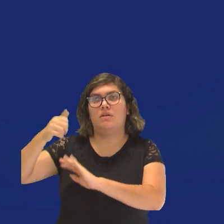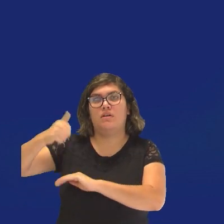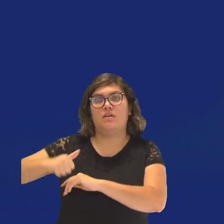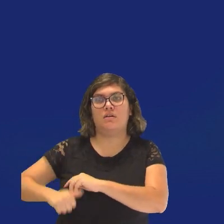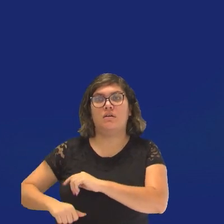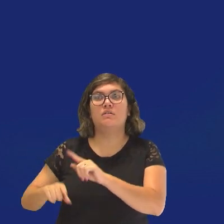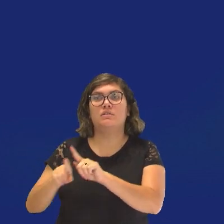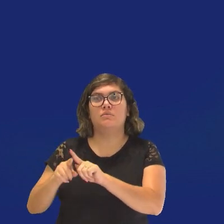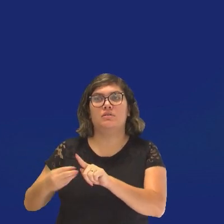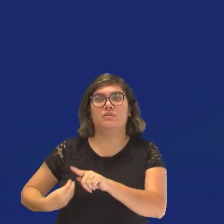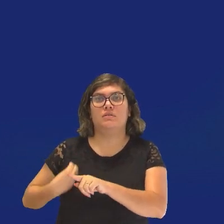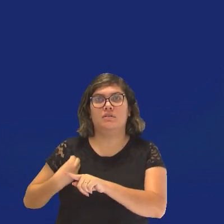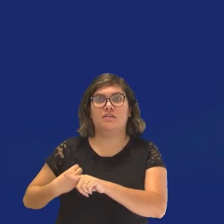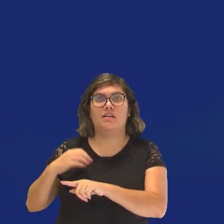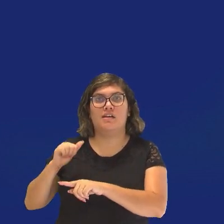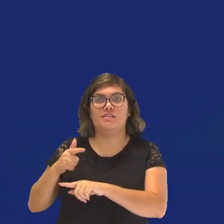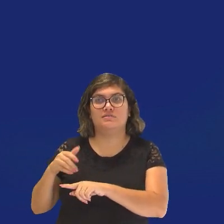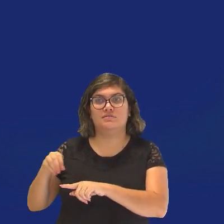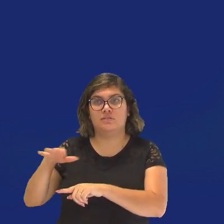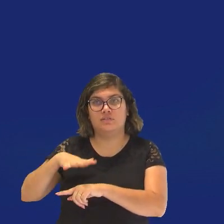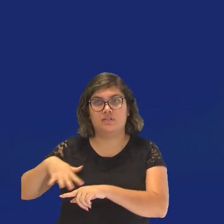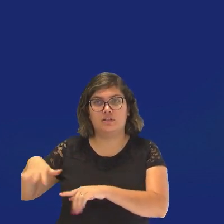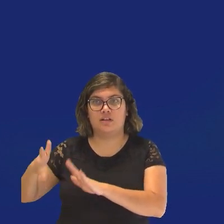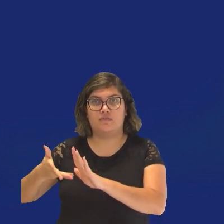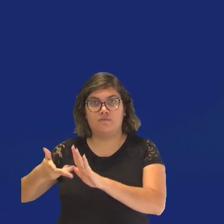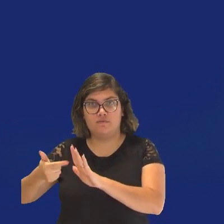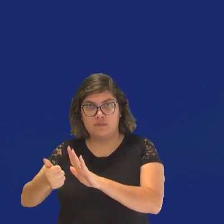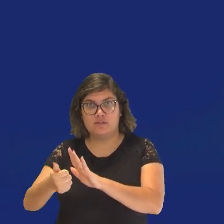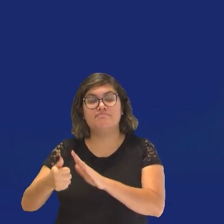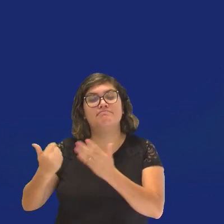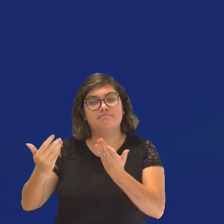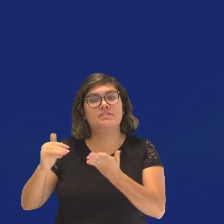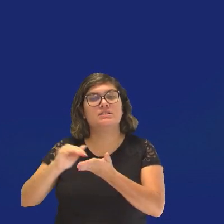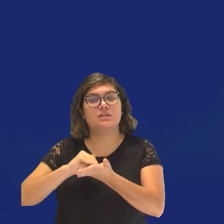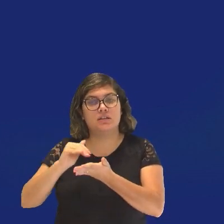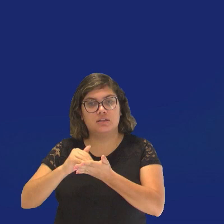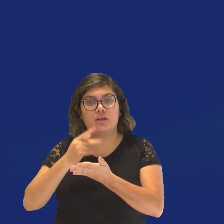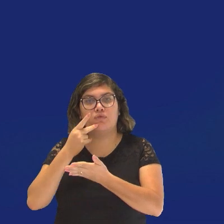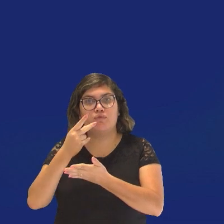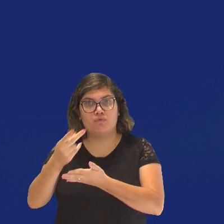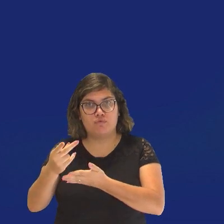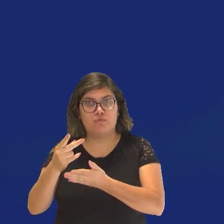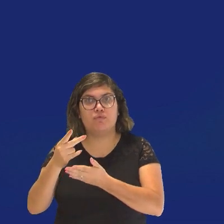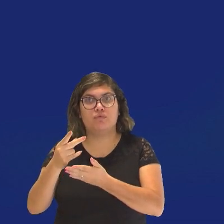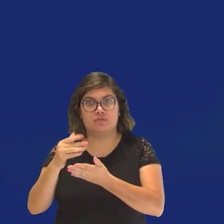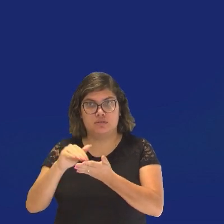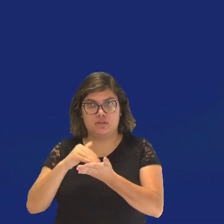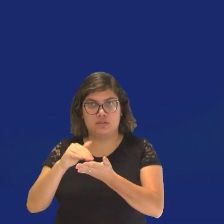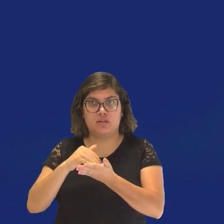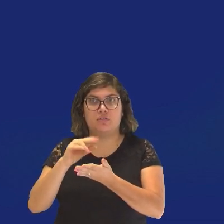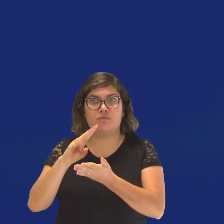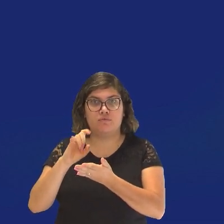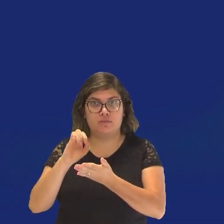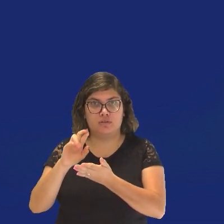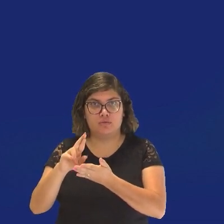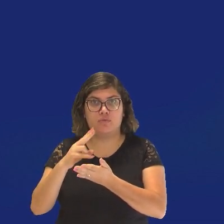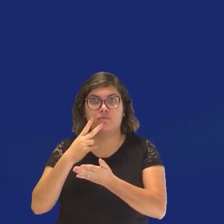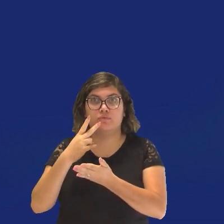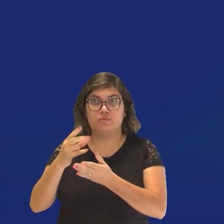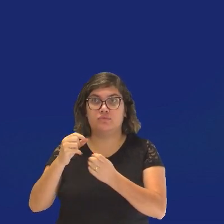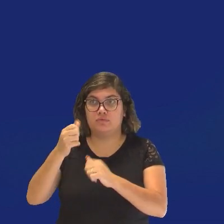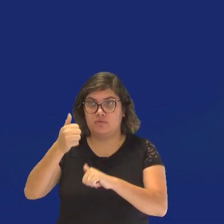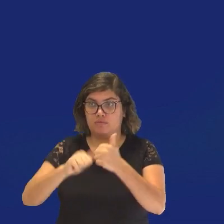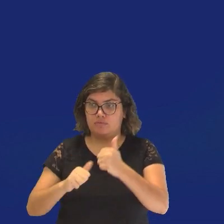prevê ações no campo da fluência. Inclusive, o secretário mencionou, que o secretário Vitor, né, a plataforma com